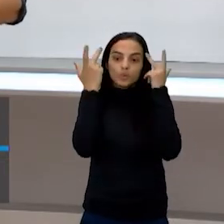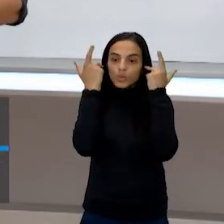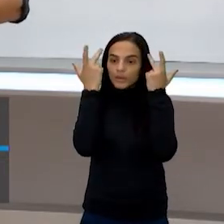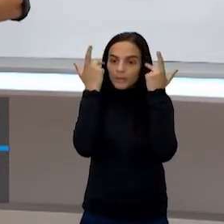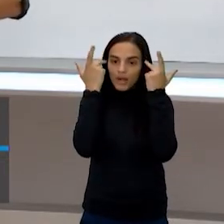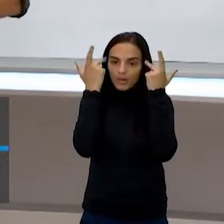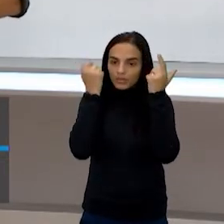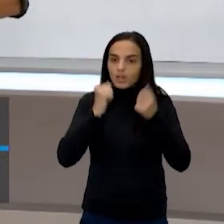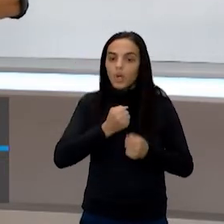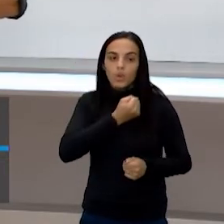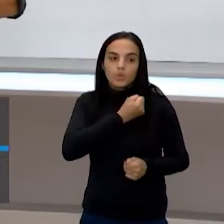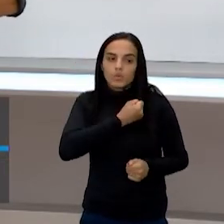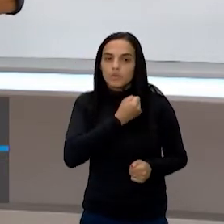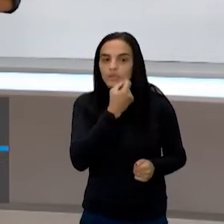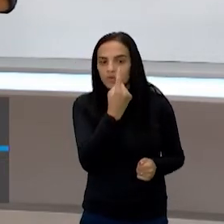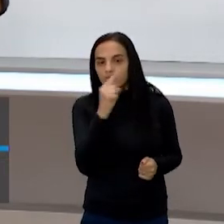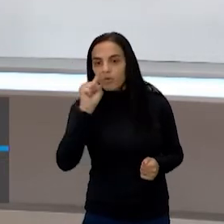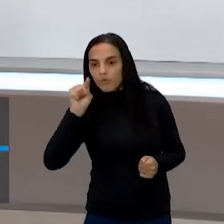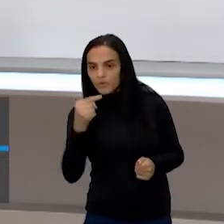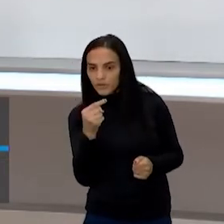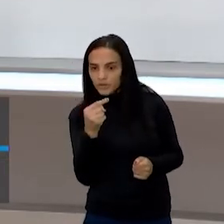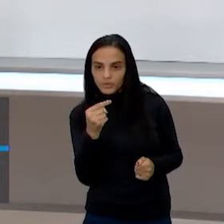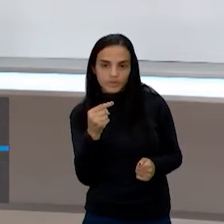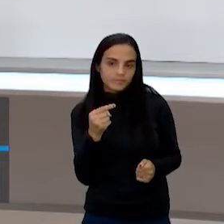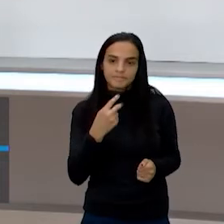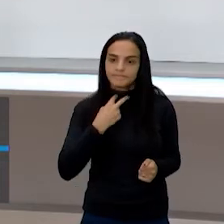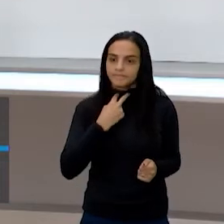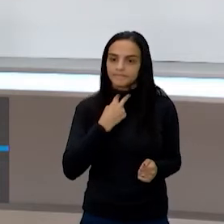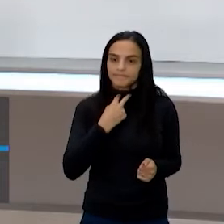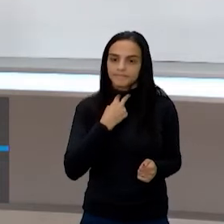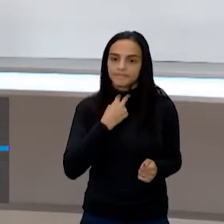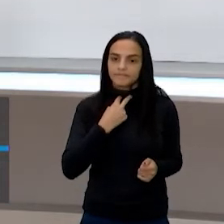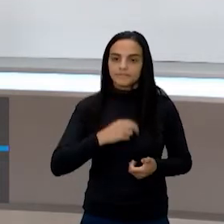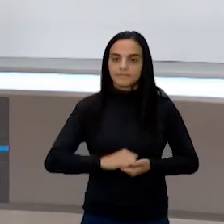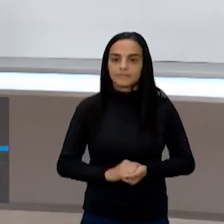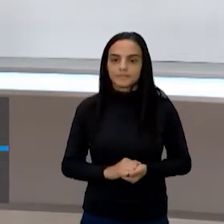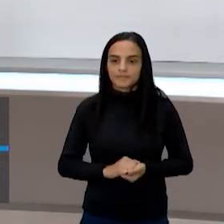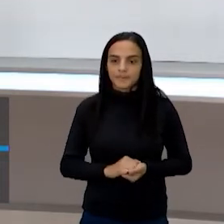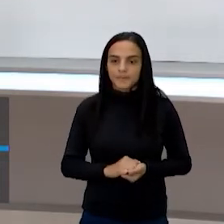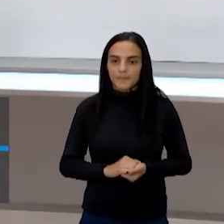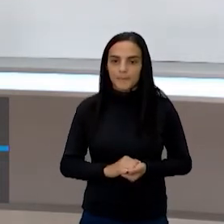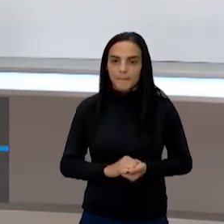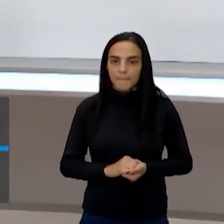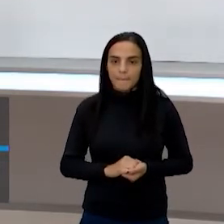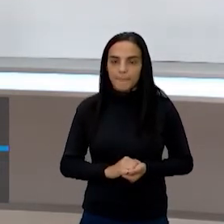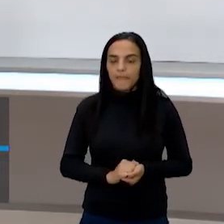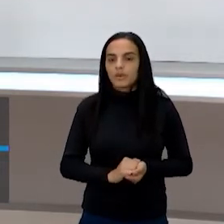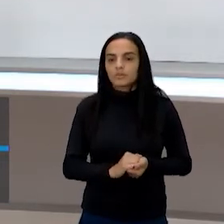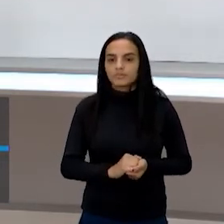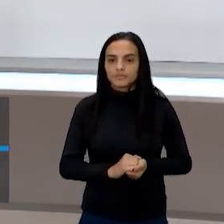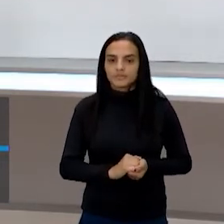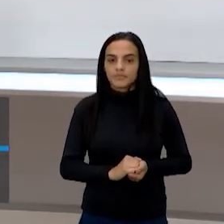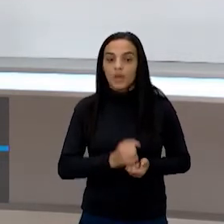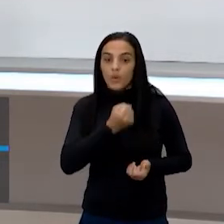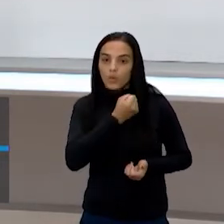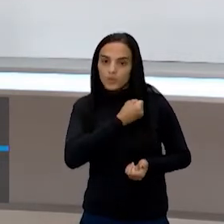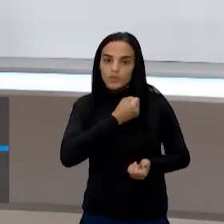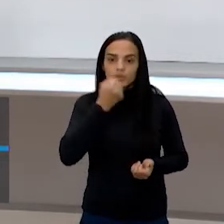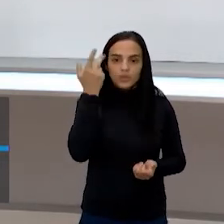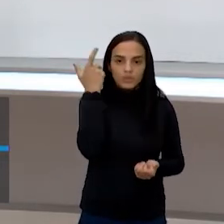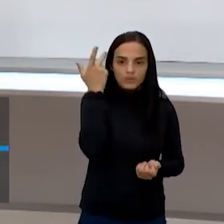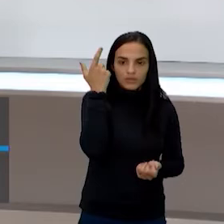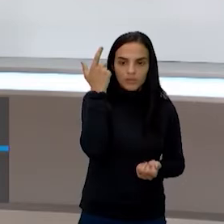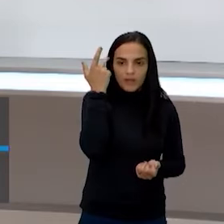que eu transformasse esses 2 décimos num número inteiro, o número inteiro mais próximo seria o 1, que é o múltiplo, né,